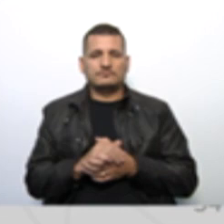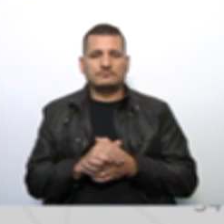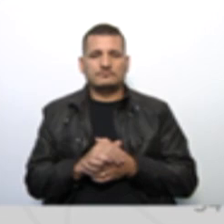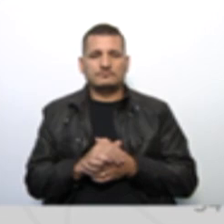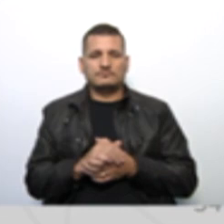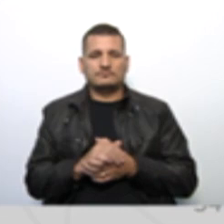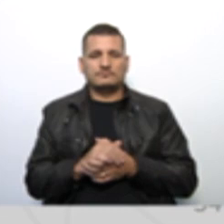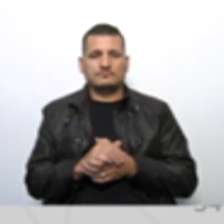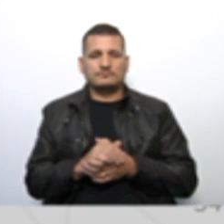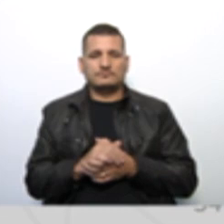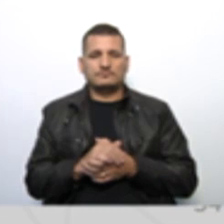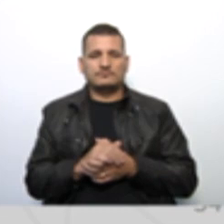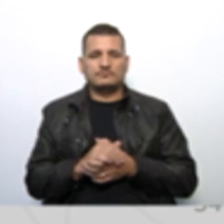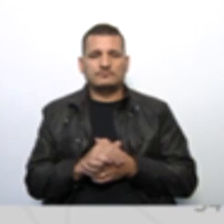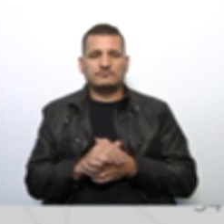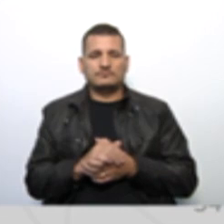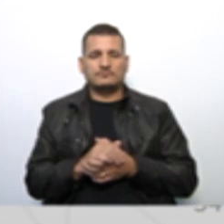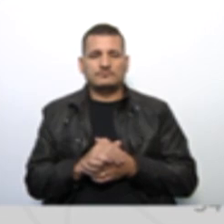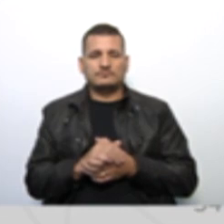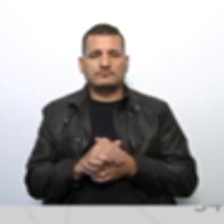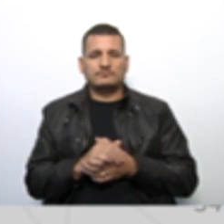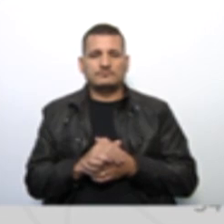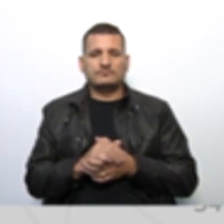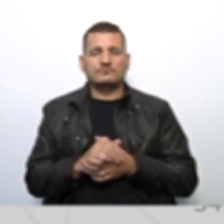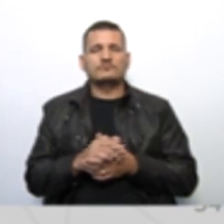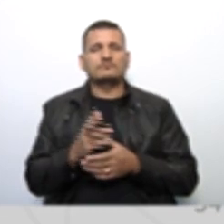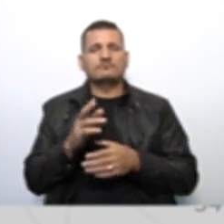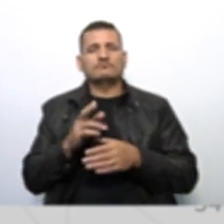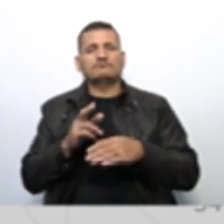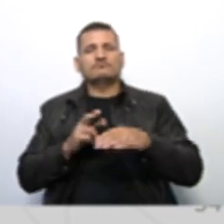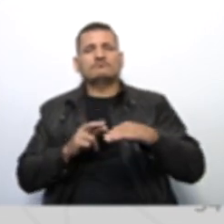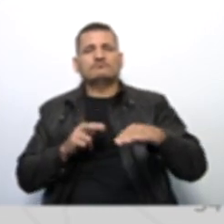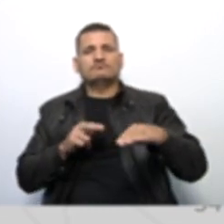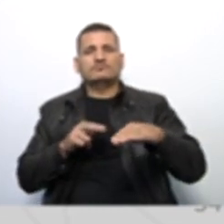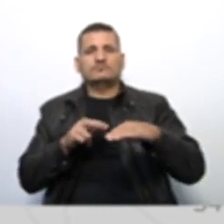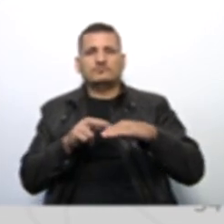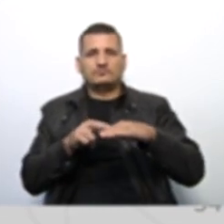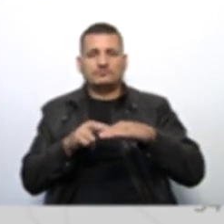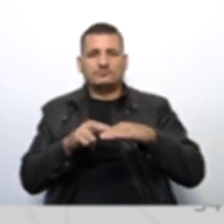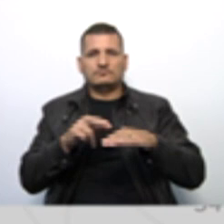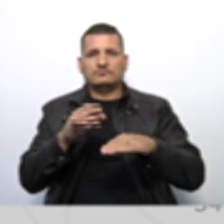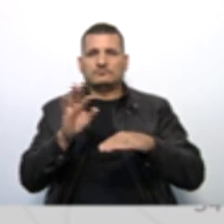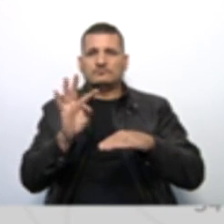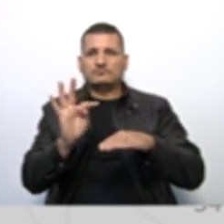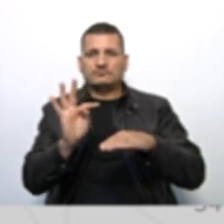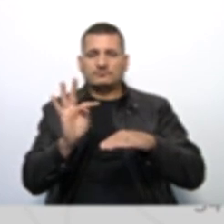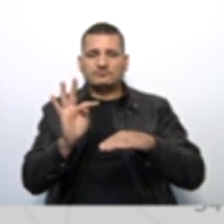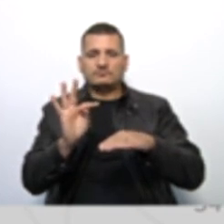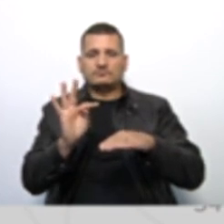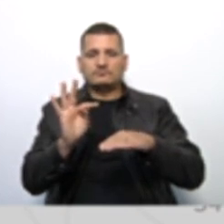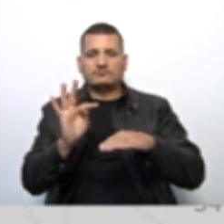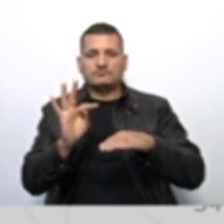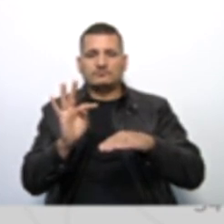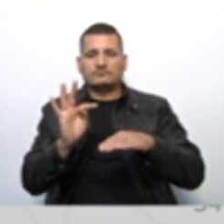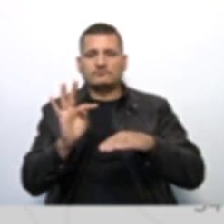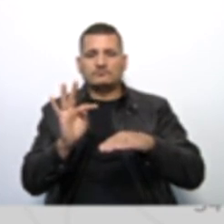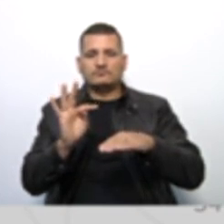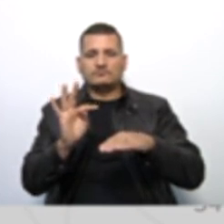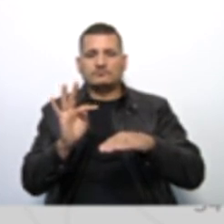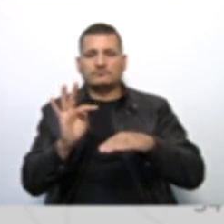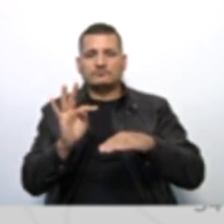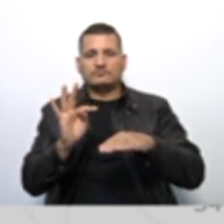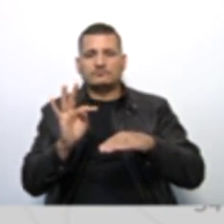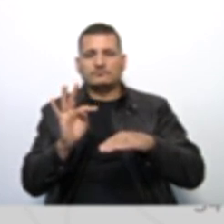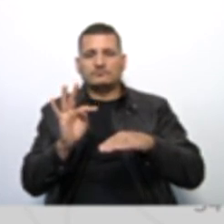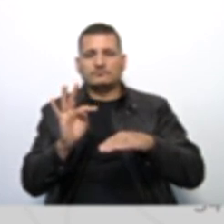Na estação é adicionado um Tzinho, que é conectado ao barramento existente.